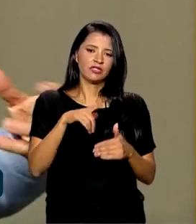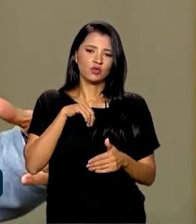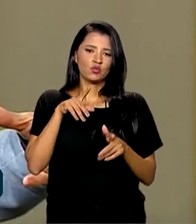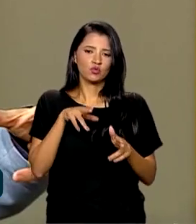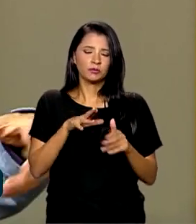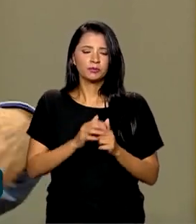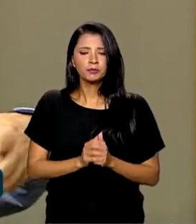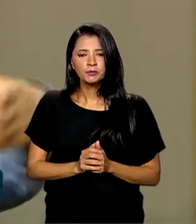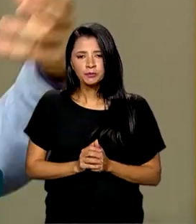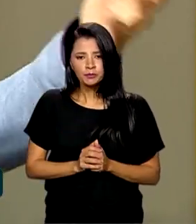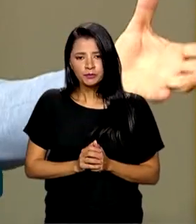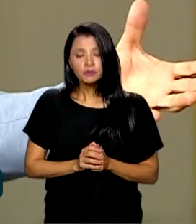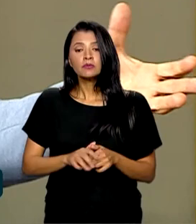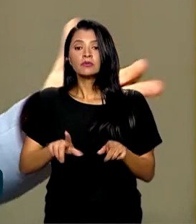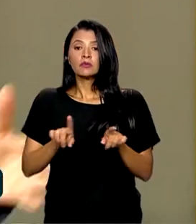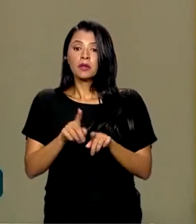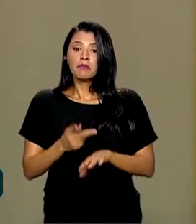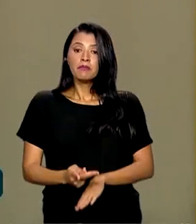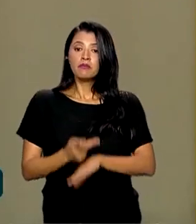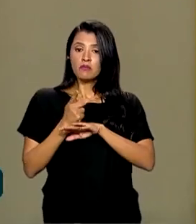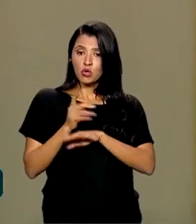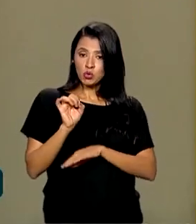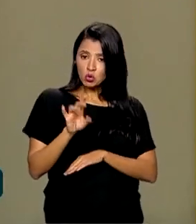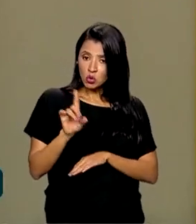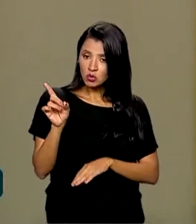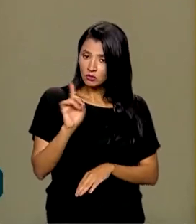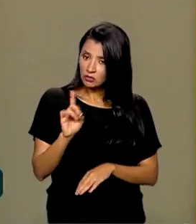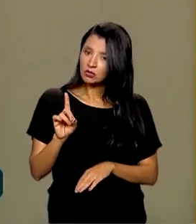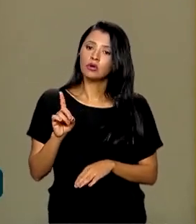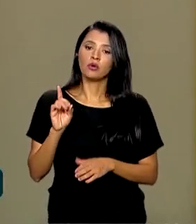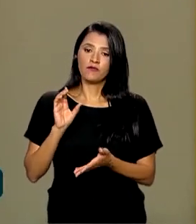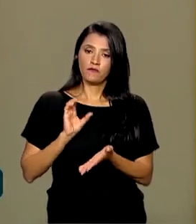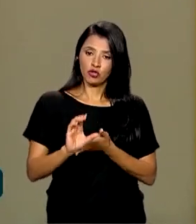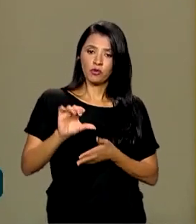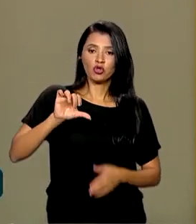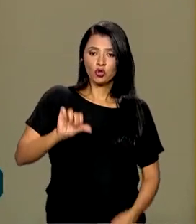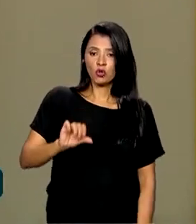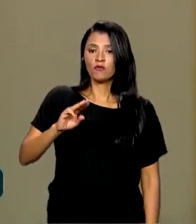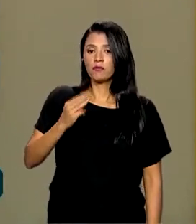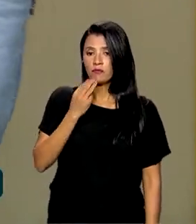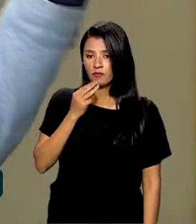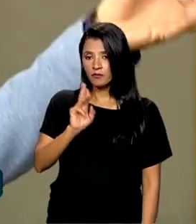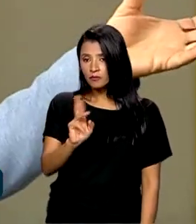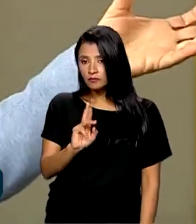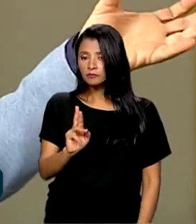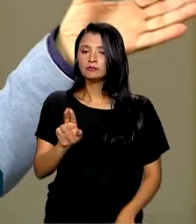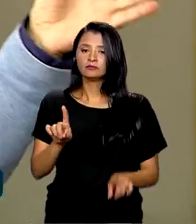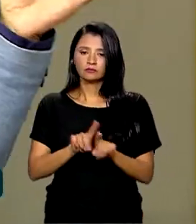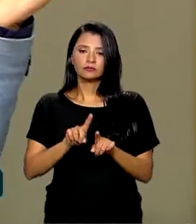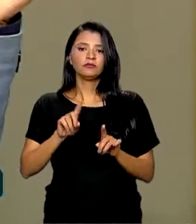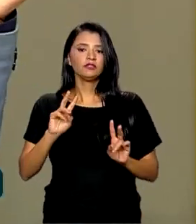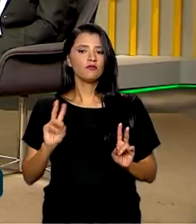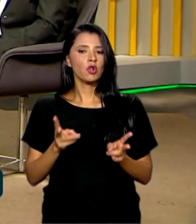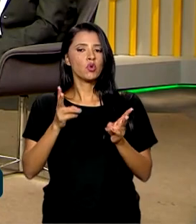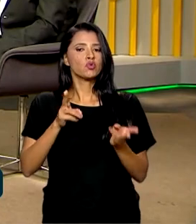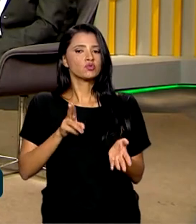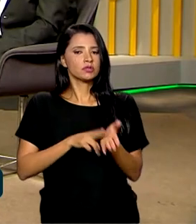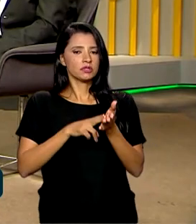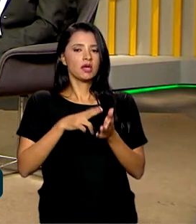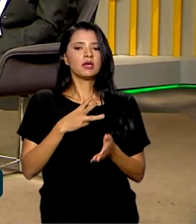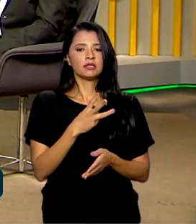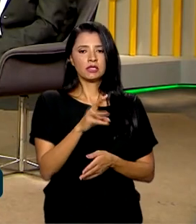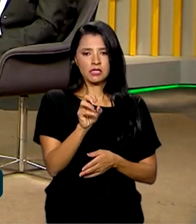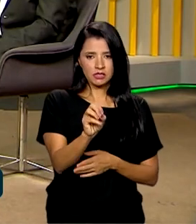do que apenas premiar essas iniciativas, é um investimento de R$ 9 milhões, vamos ali reconhecer 300